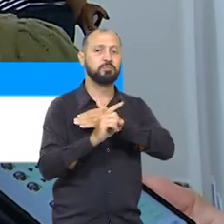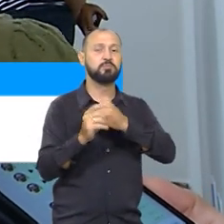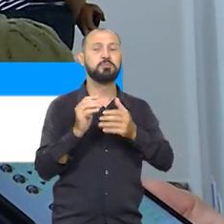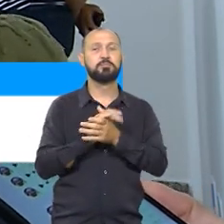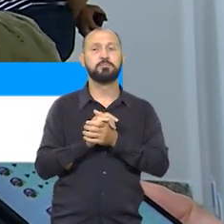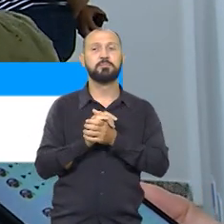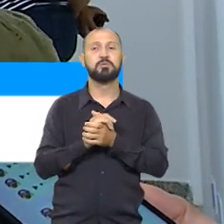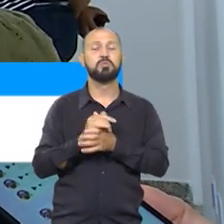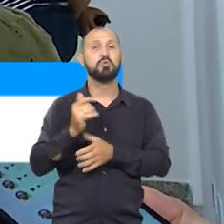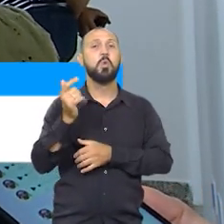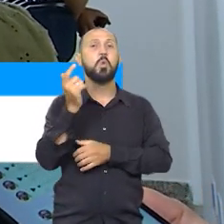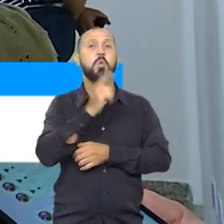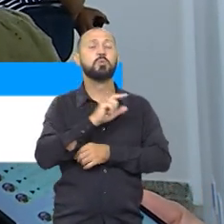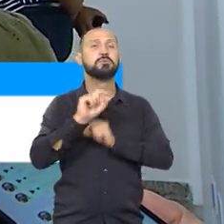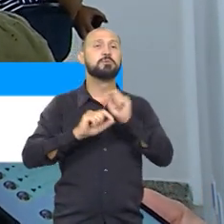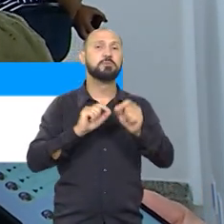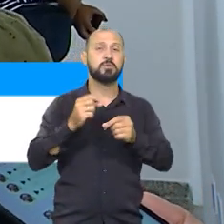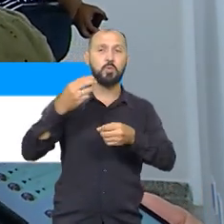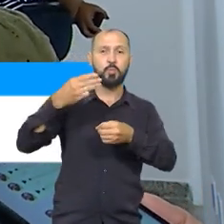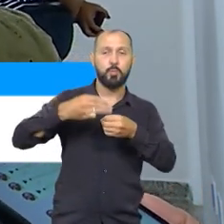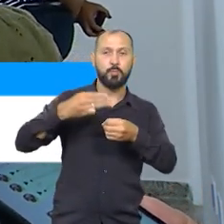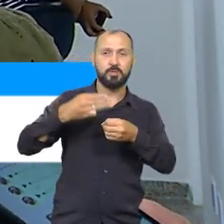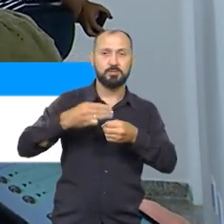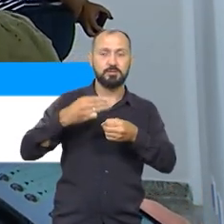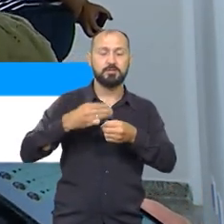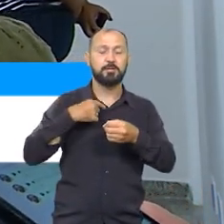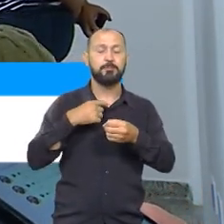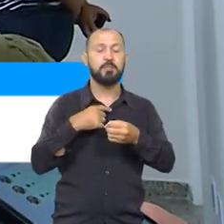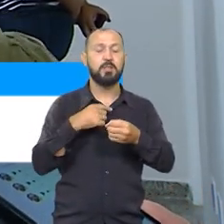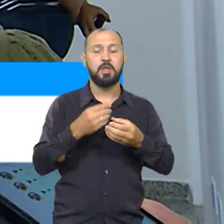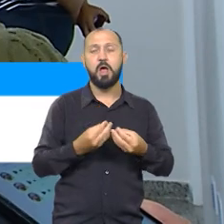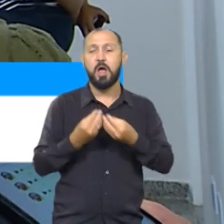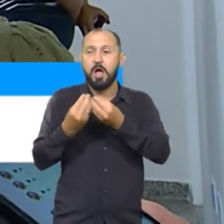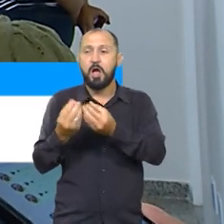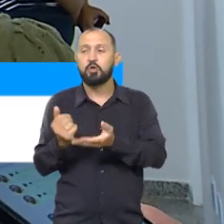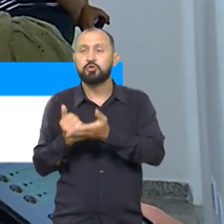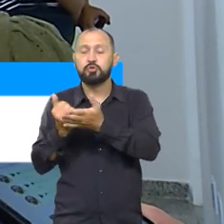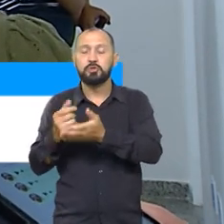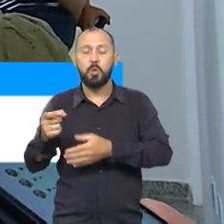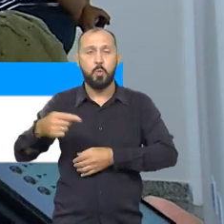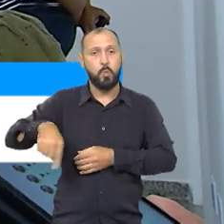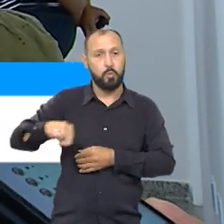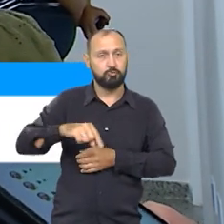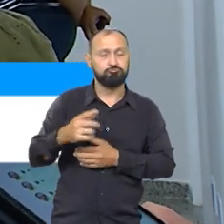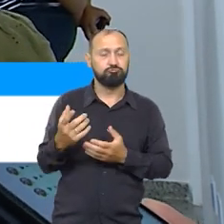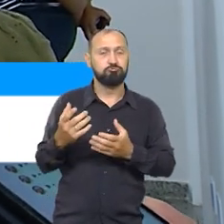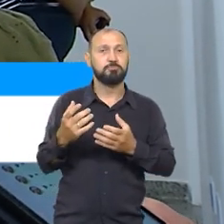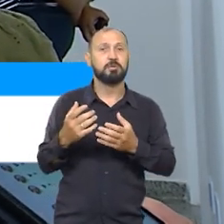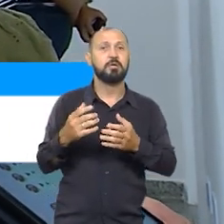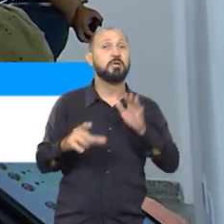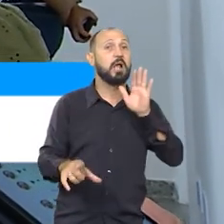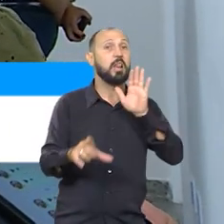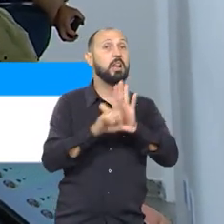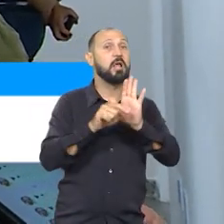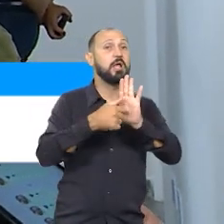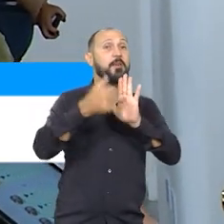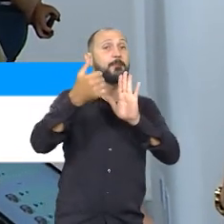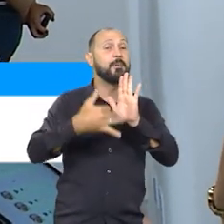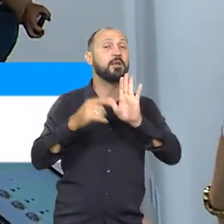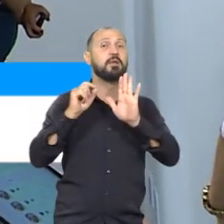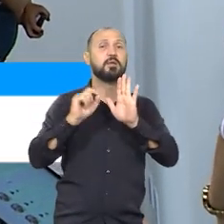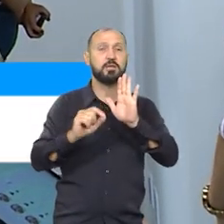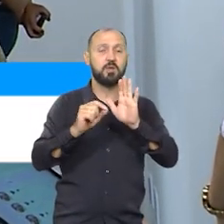no serviço né para que possamos finalizar o município viabilizar o outro também nessa universalização e